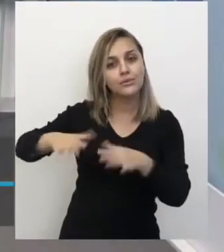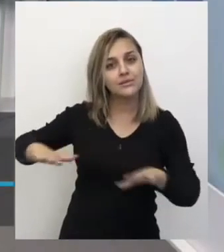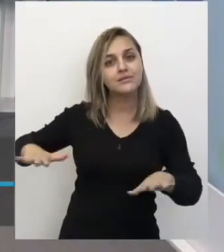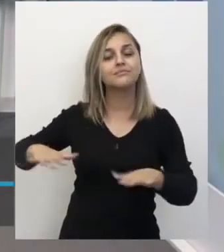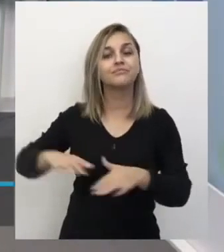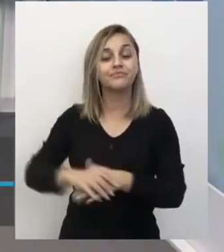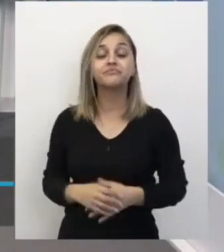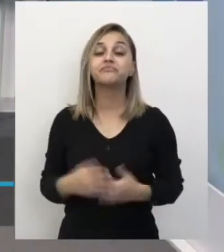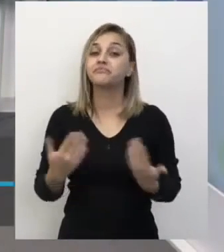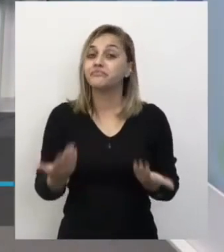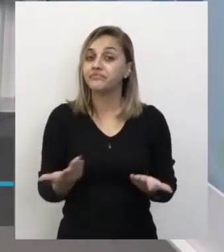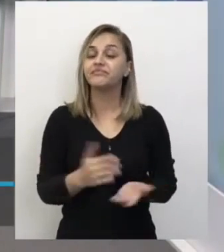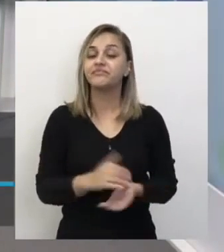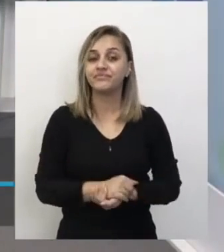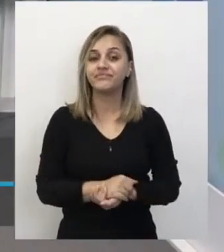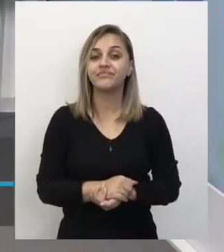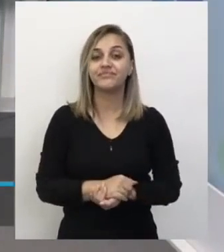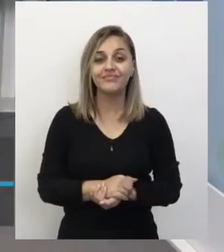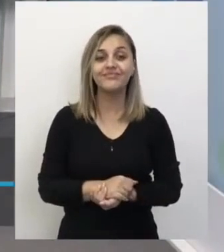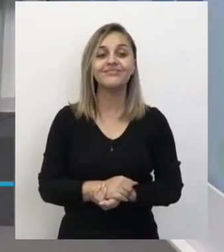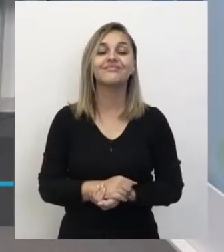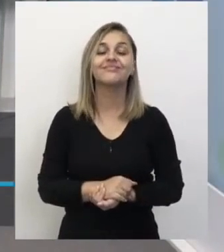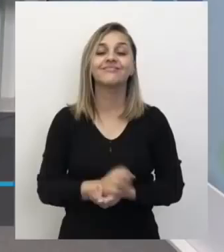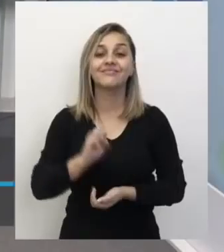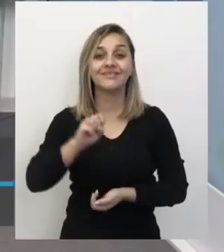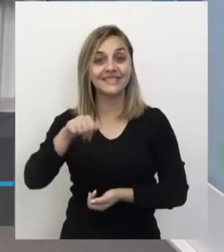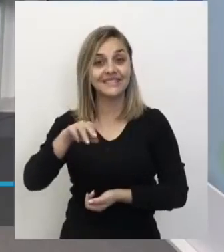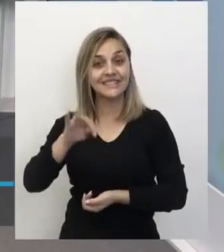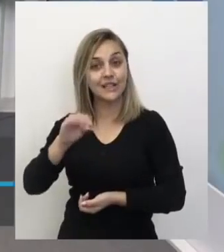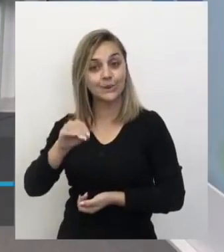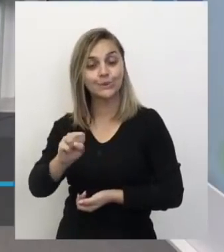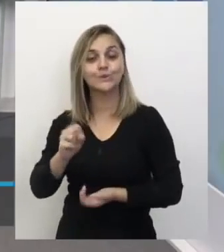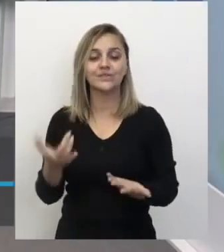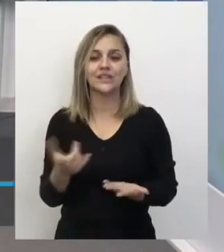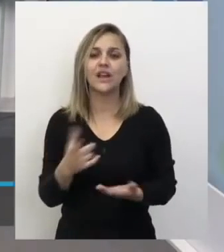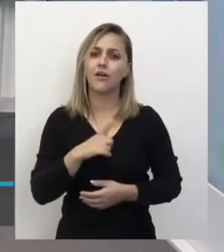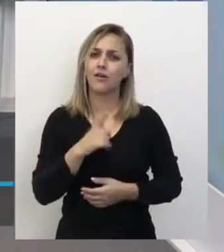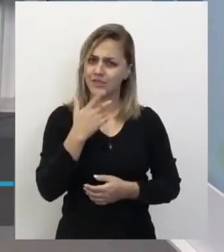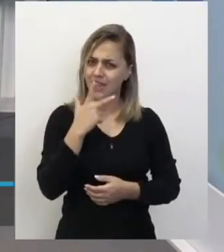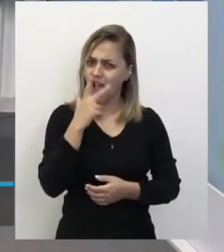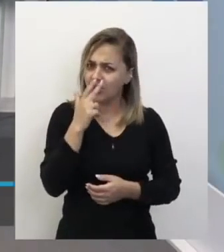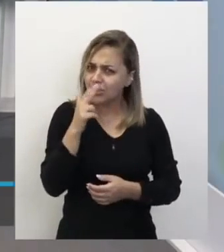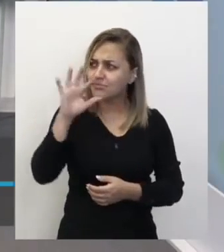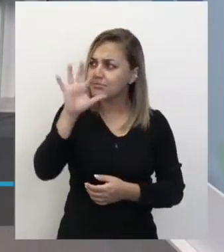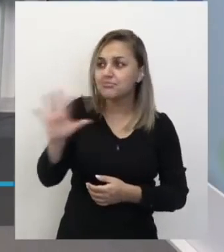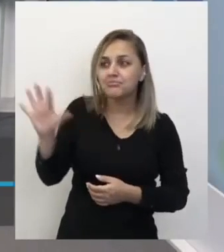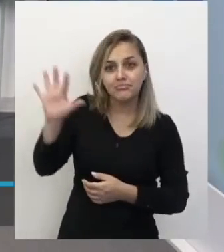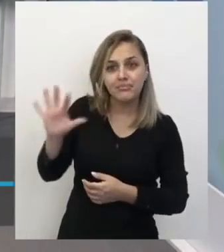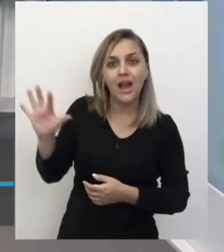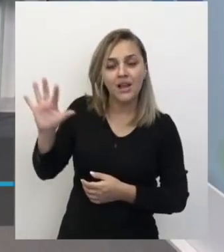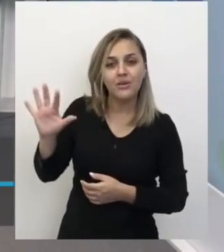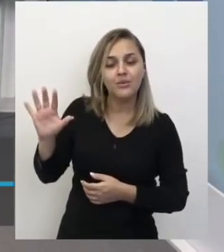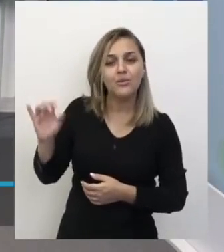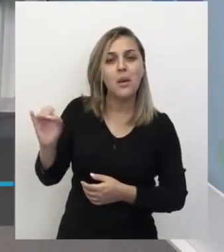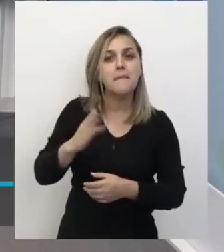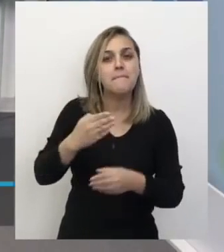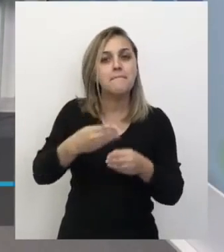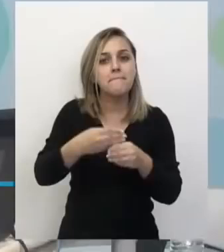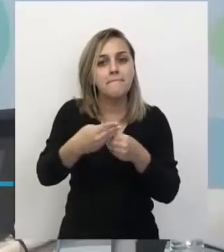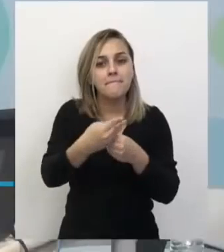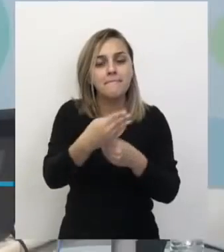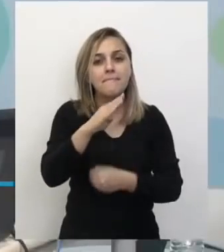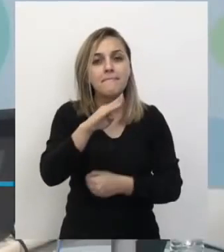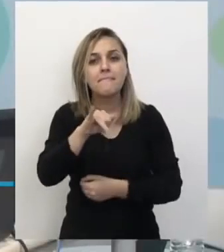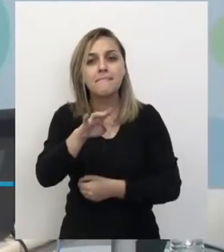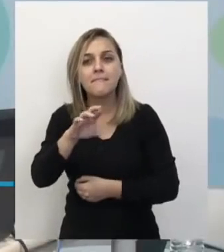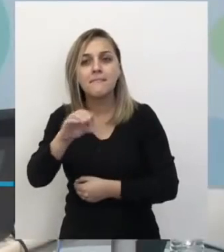existe, tem até um bairro aqui, né, o cambuci. Você gostaria que mandasse também uma amostra aqui para nós? Eu também gostaria muito. Olha que bacana que a professora